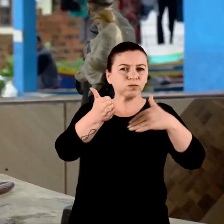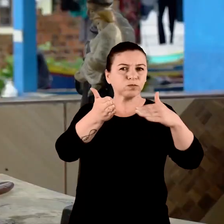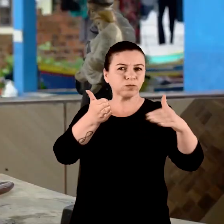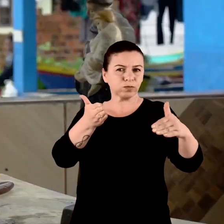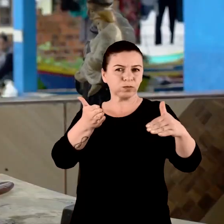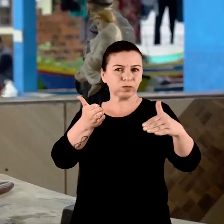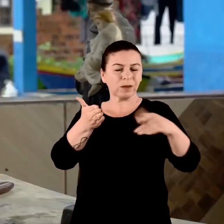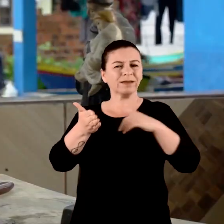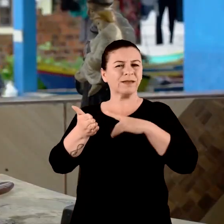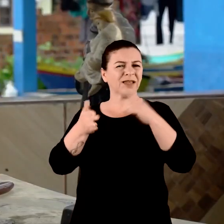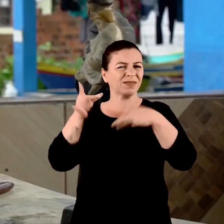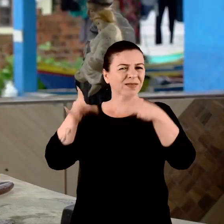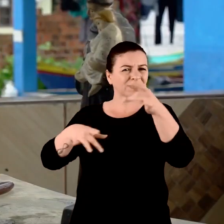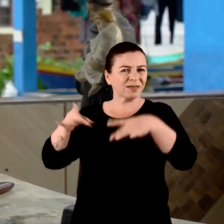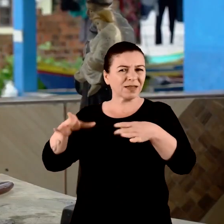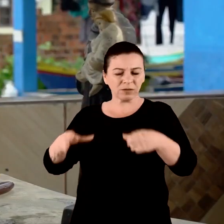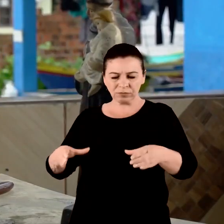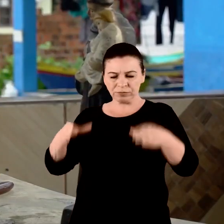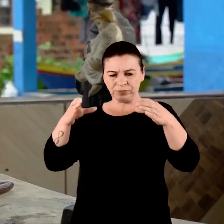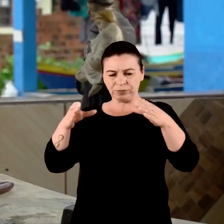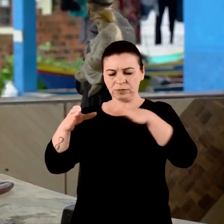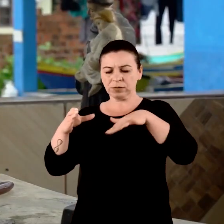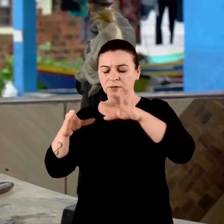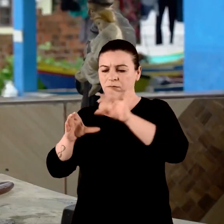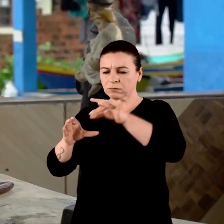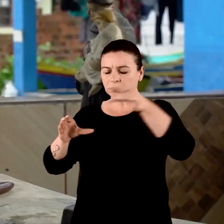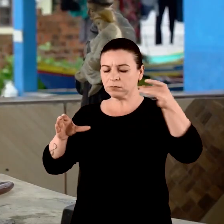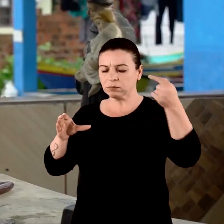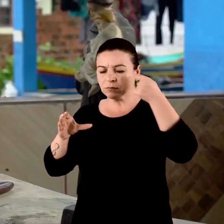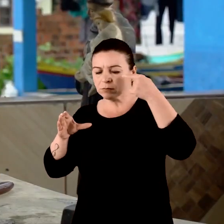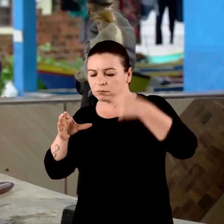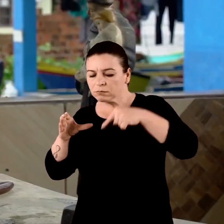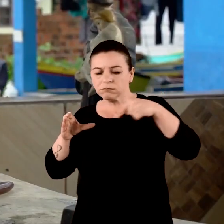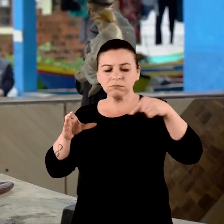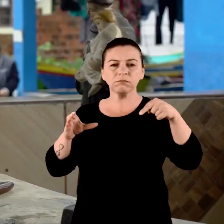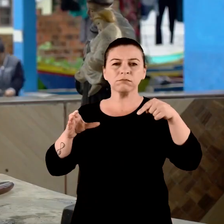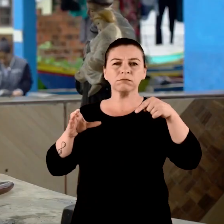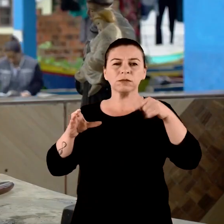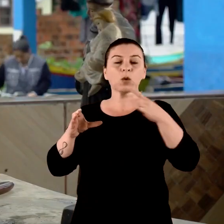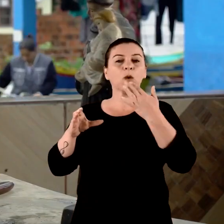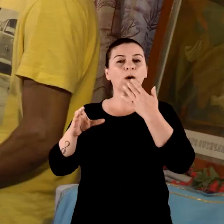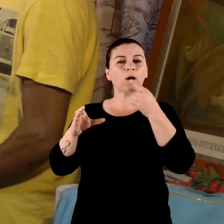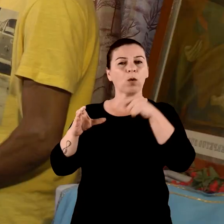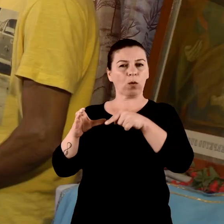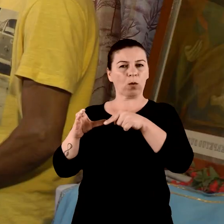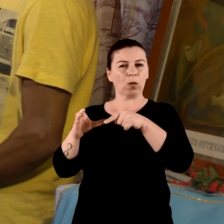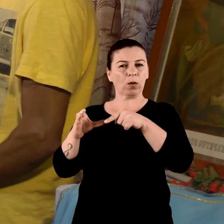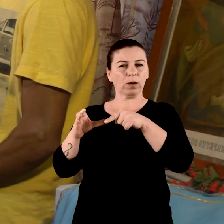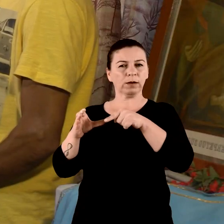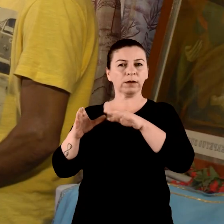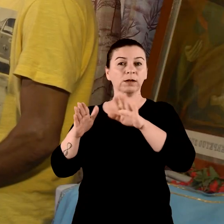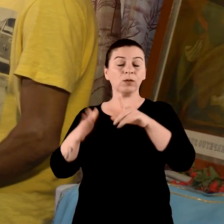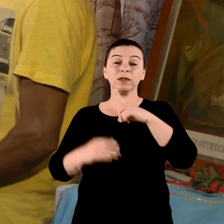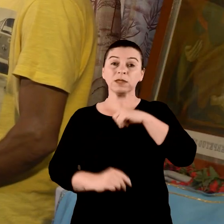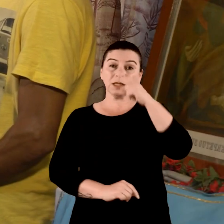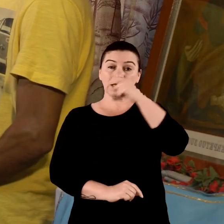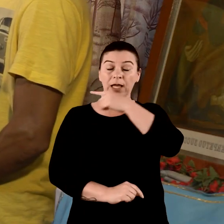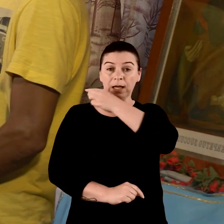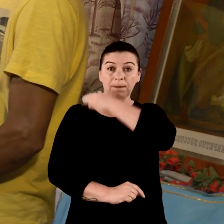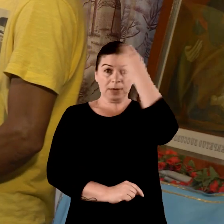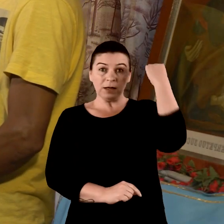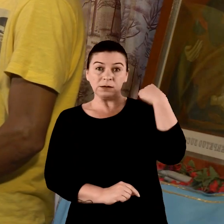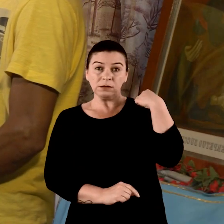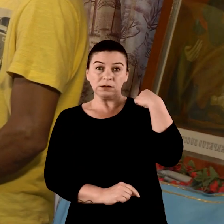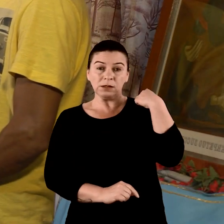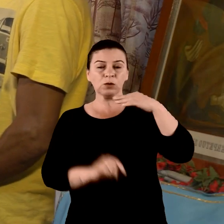Restos de tinta na lata, para que eu pudesse ver a composição daquelas tintas. Certo. Tem santo aí no litoral Que